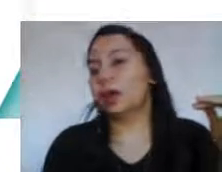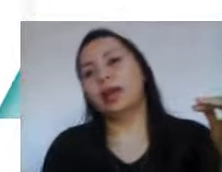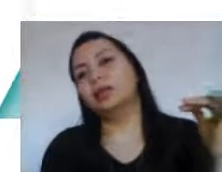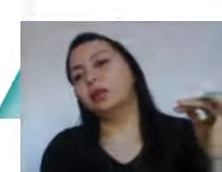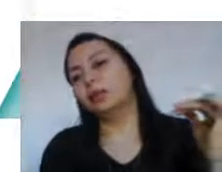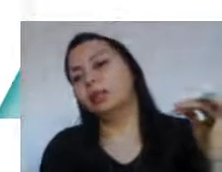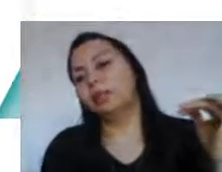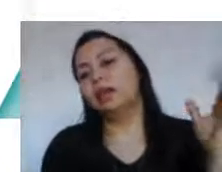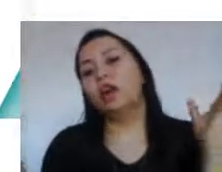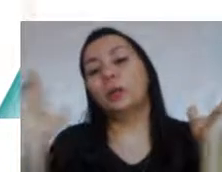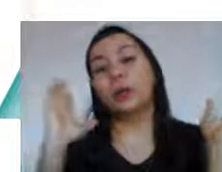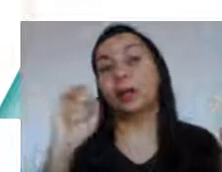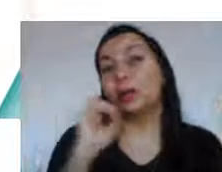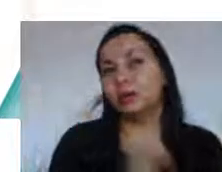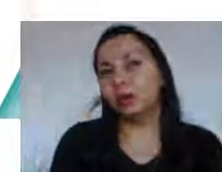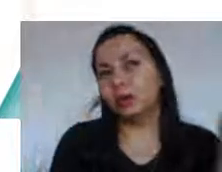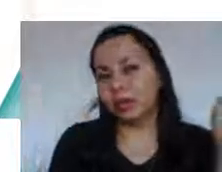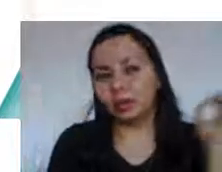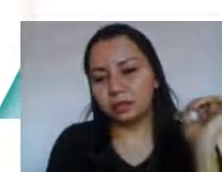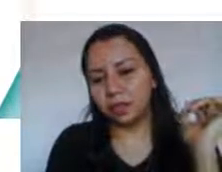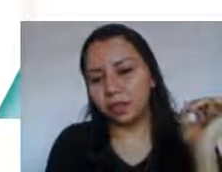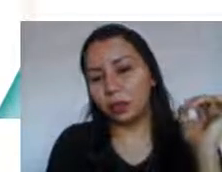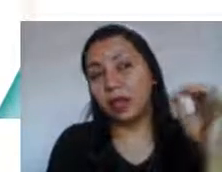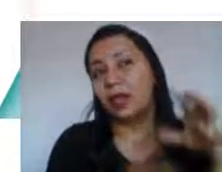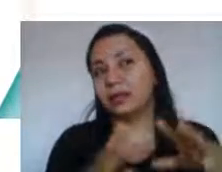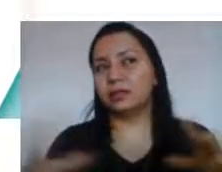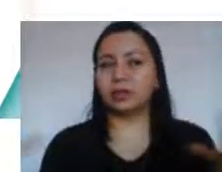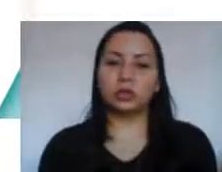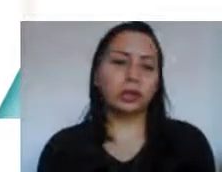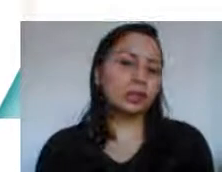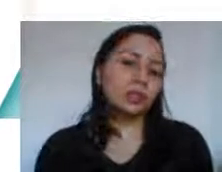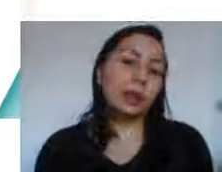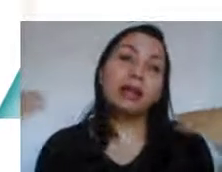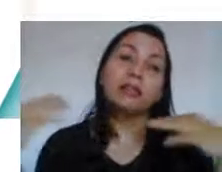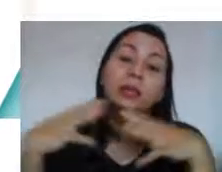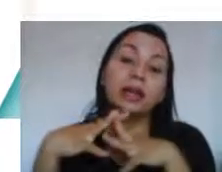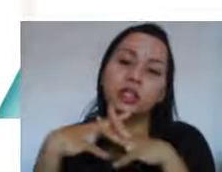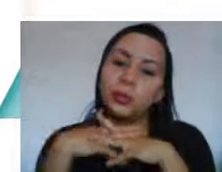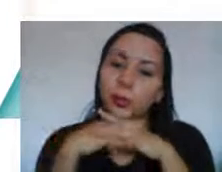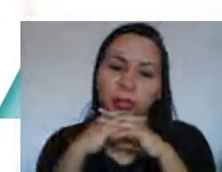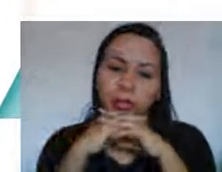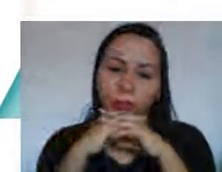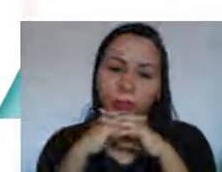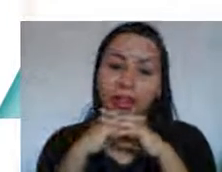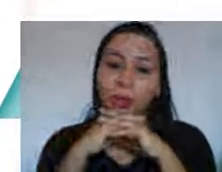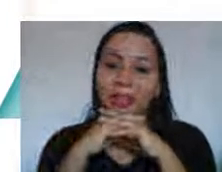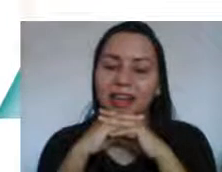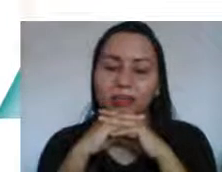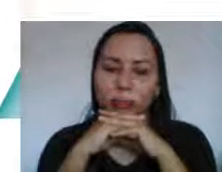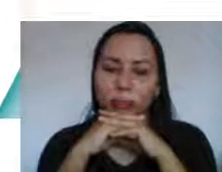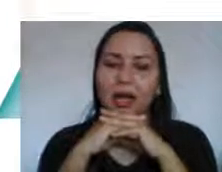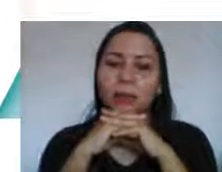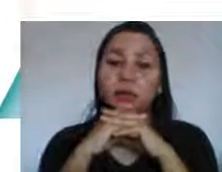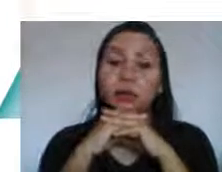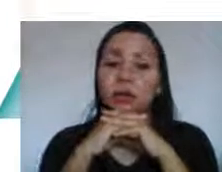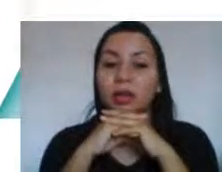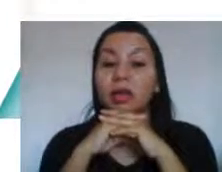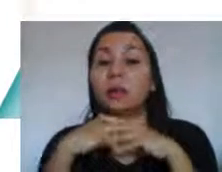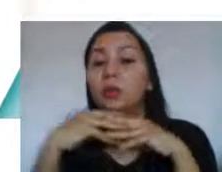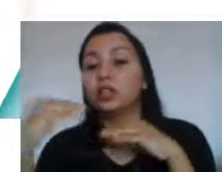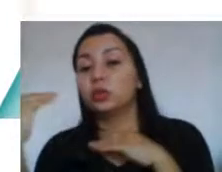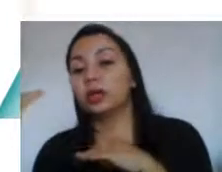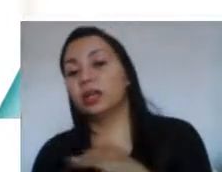isso acarretou um problema maior, porque quando ocorria incêndio, esse incêndio ele se espalhava em uma grande proporção. Ele aumentava muito rápido. Por